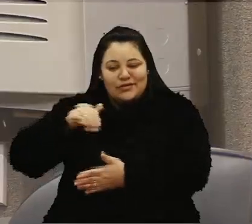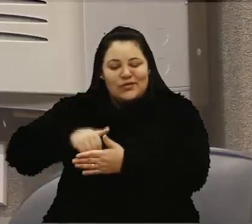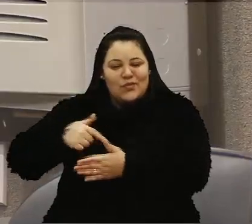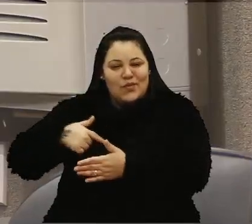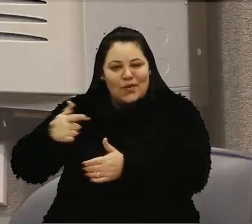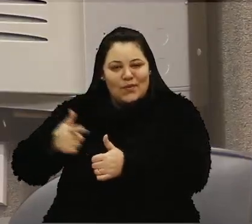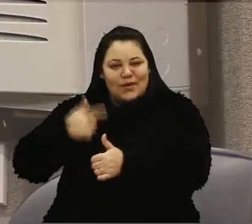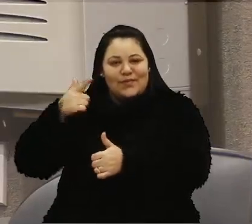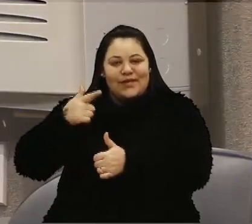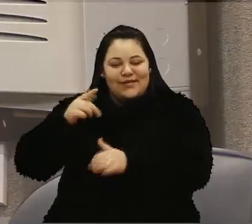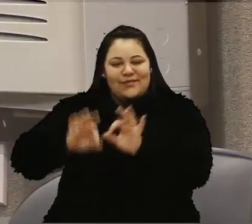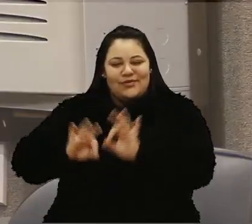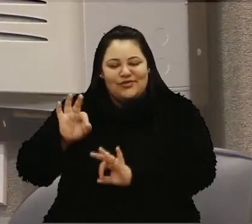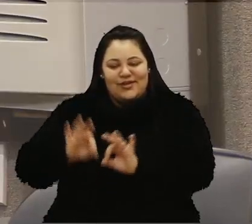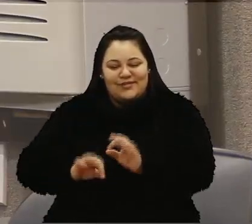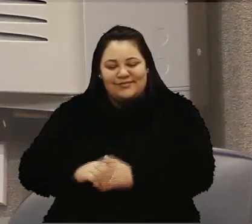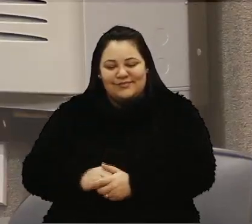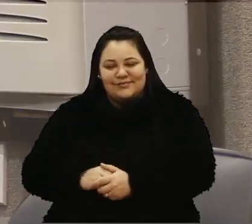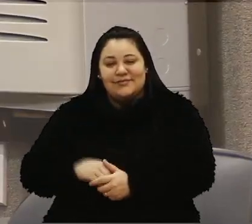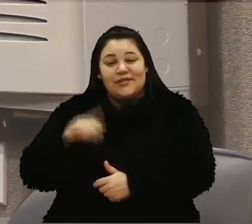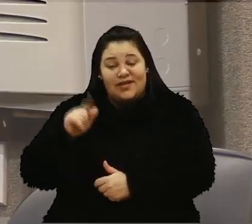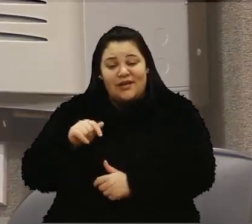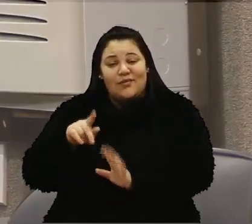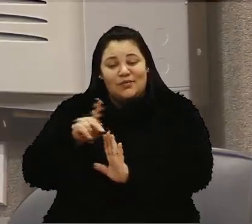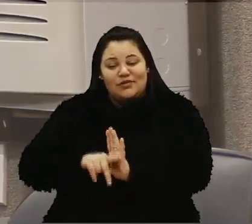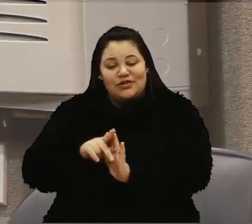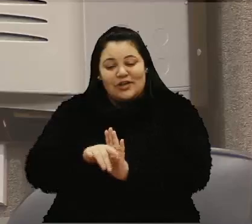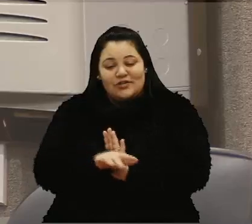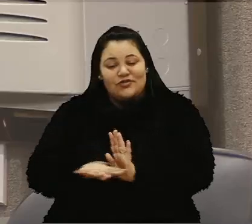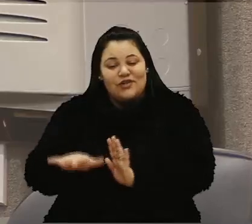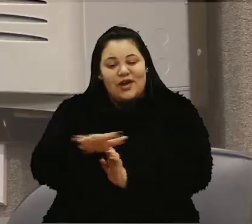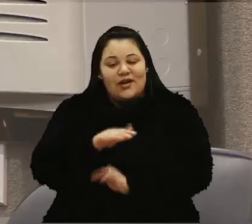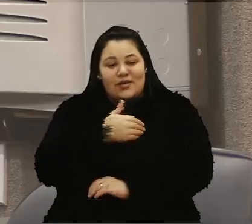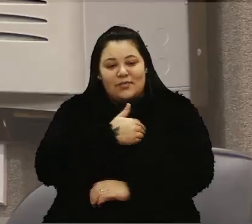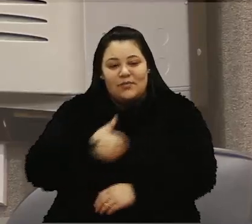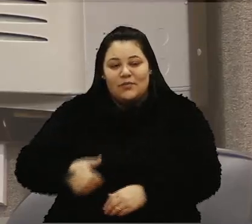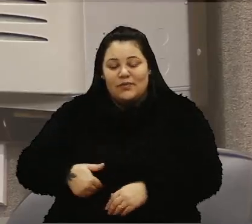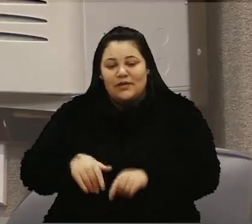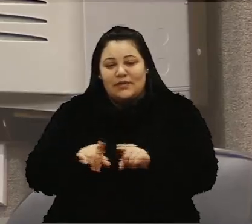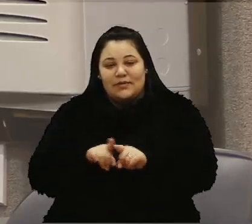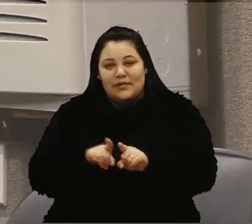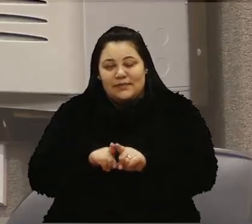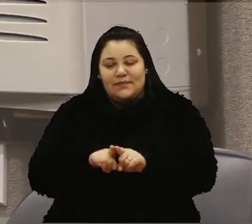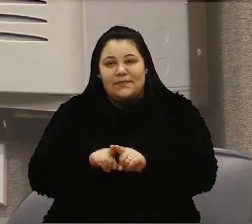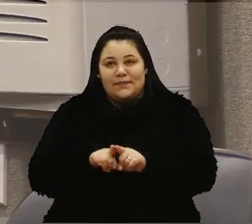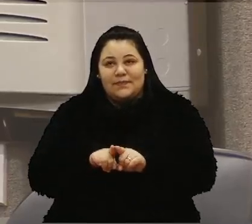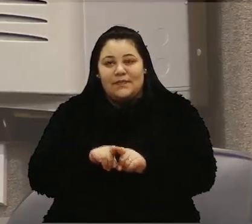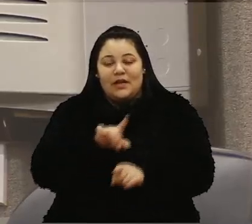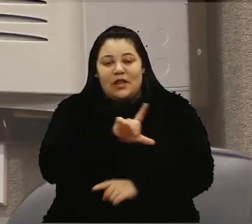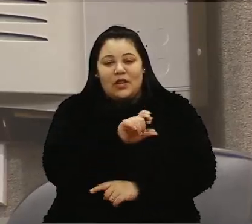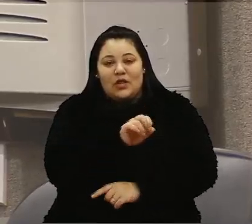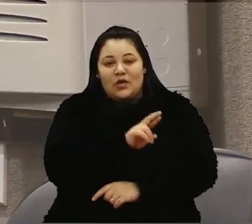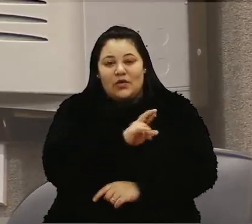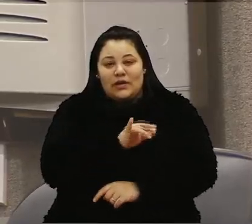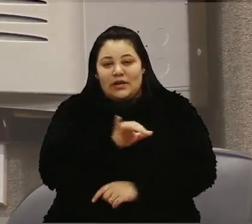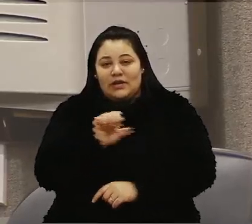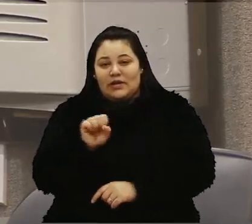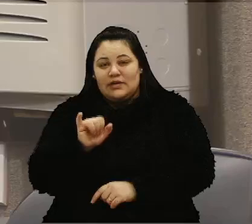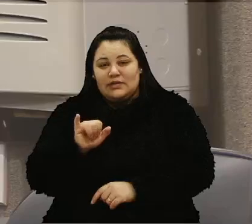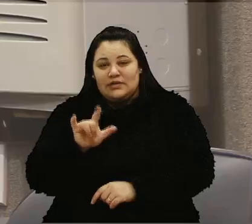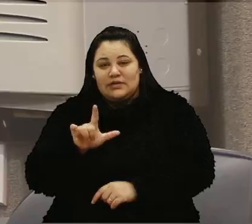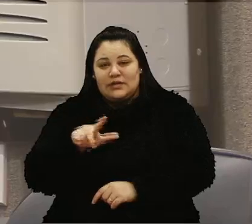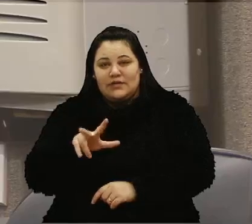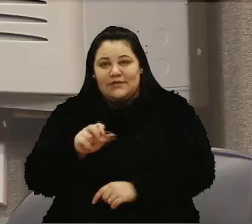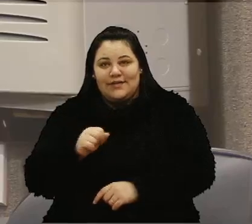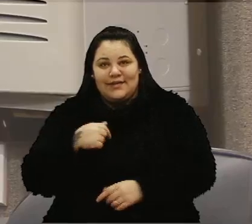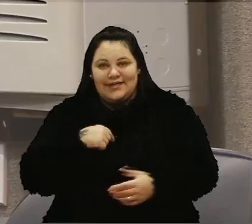e um projeto de denominação de área pública, ao seu Lori da Silva. E quando eu